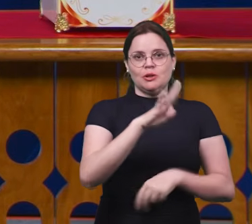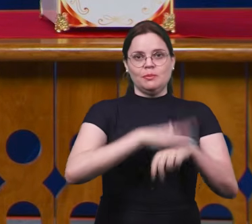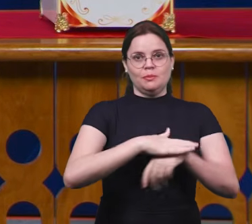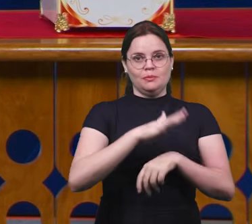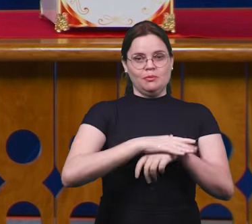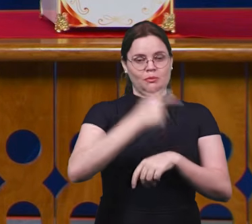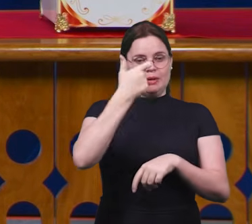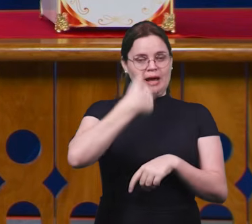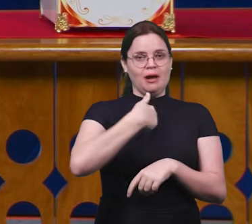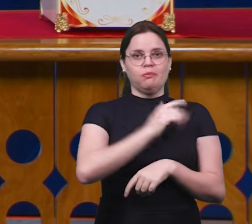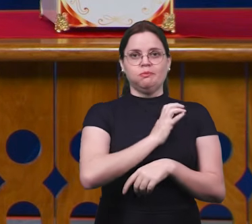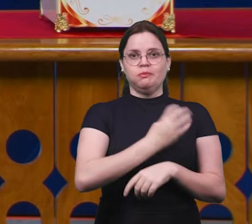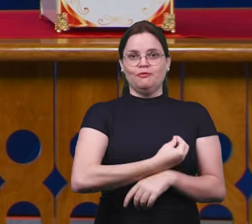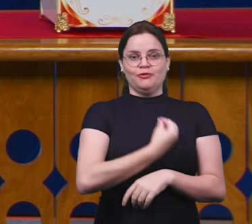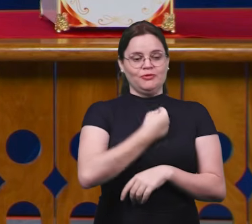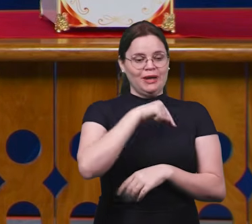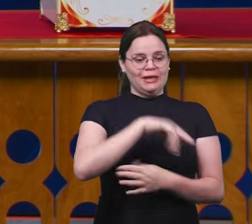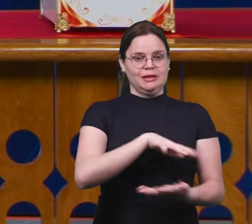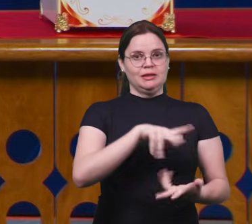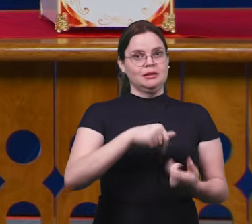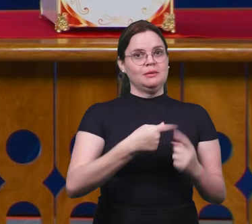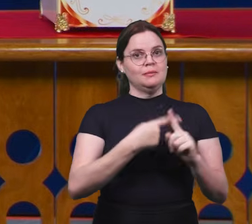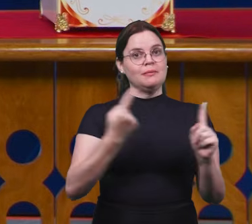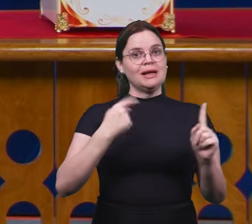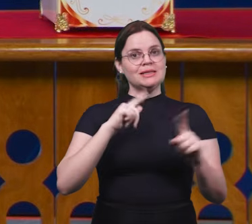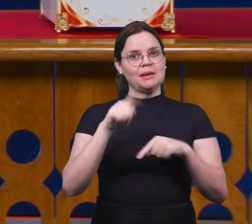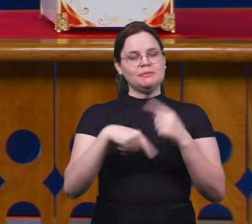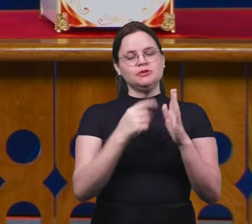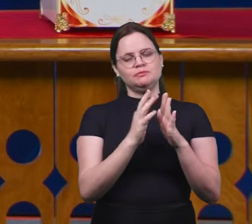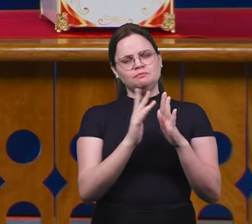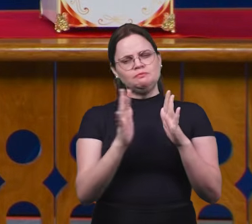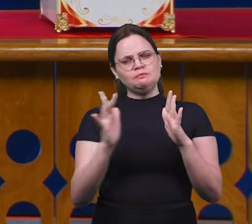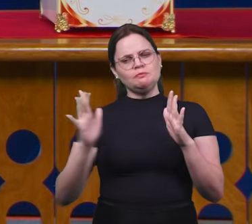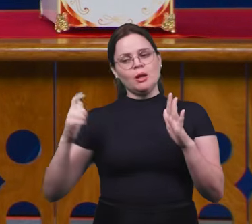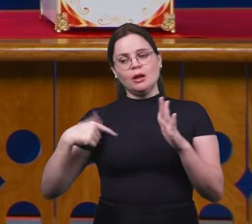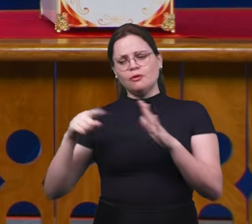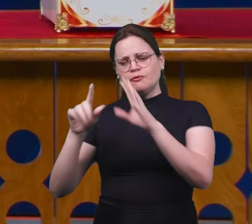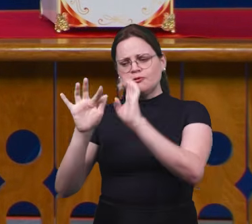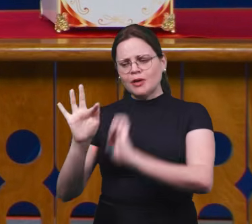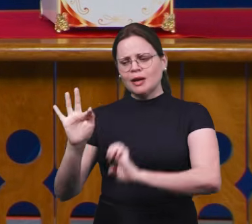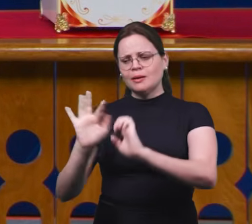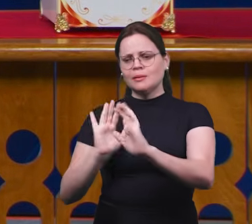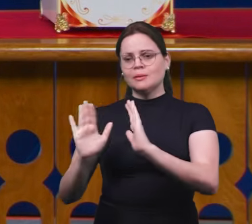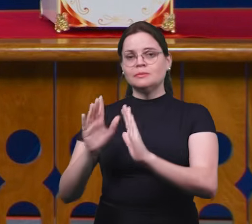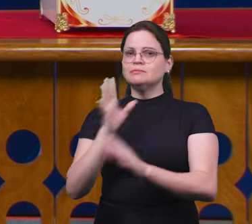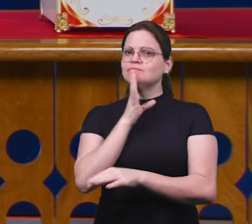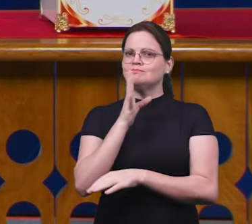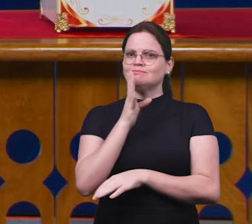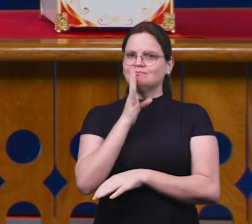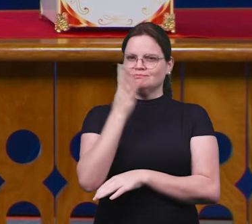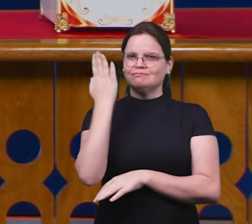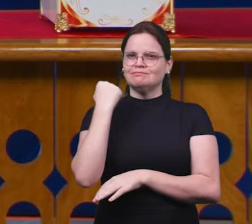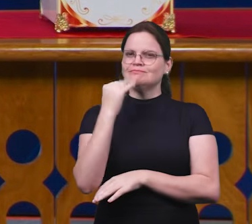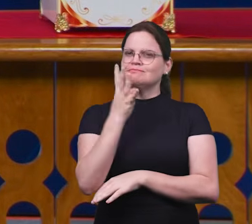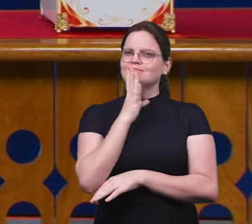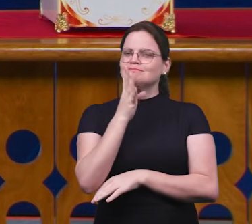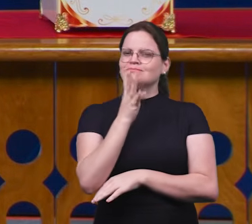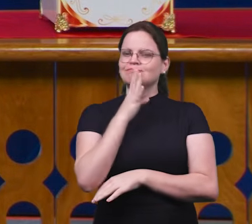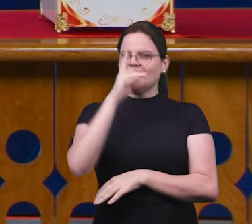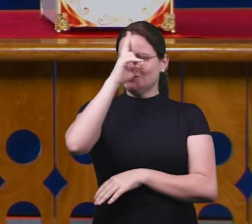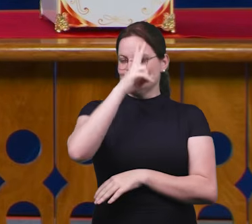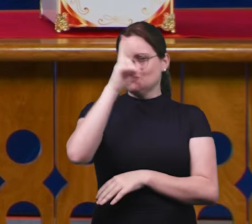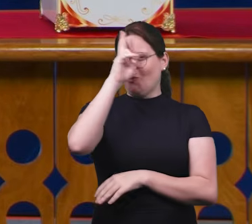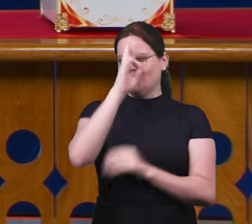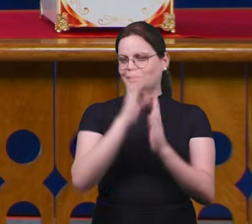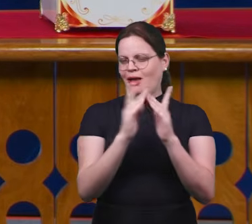vida. Mas quando nós chegamos ali em Filadélfia, vem esse período que é conhecido hoje na